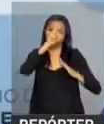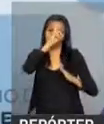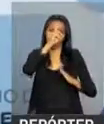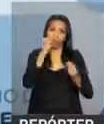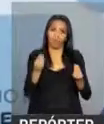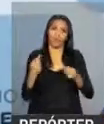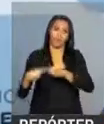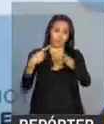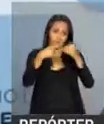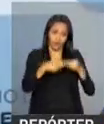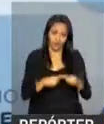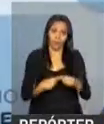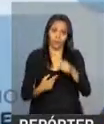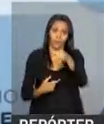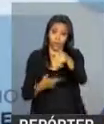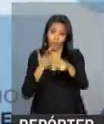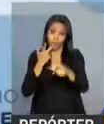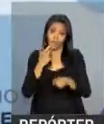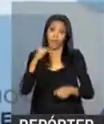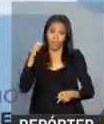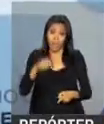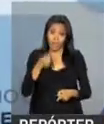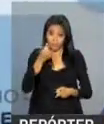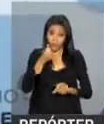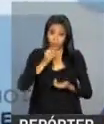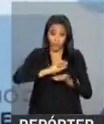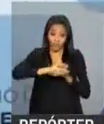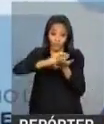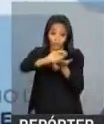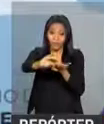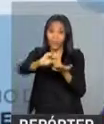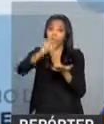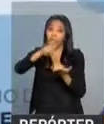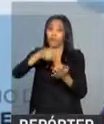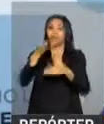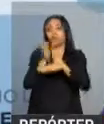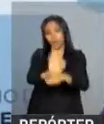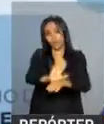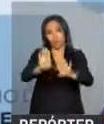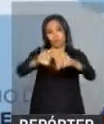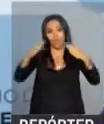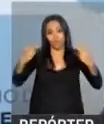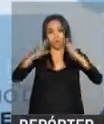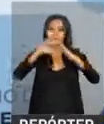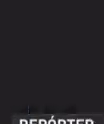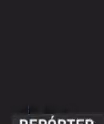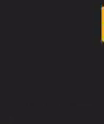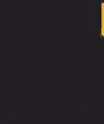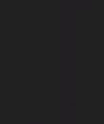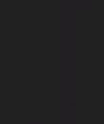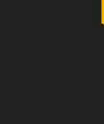ajuda é imprescindível para ela funcionar. Sem essa ajuda, realmente fica inviável onde que a maioria das UPAs estão fechadas.